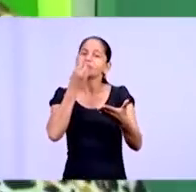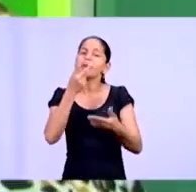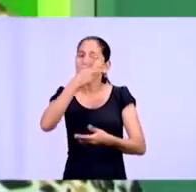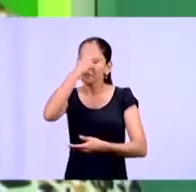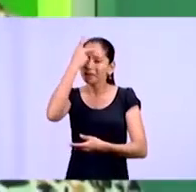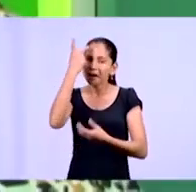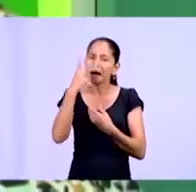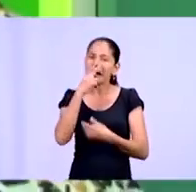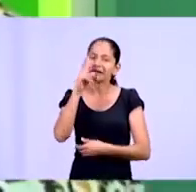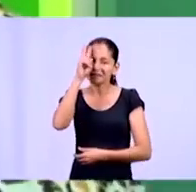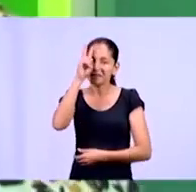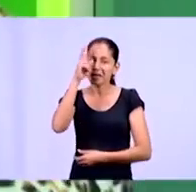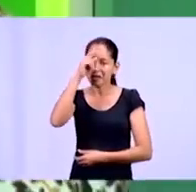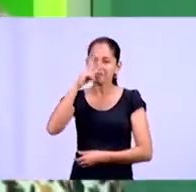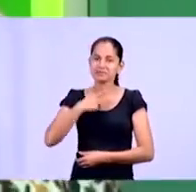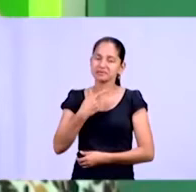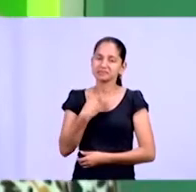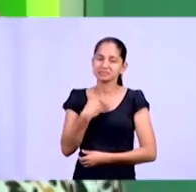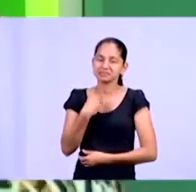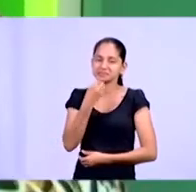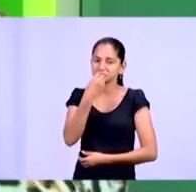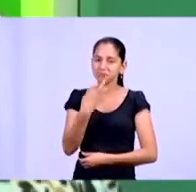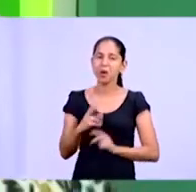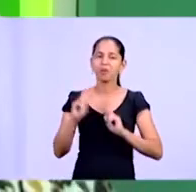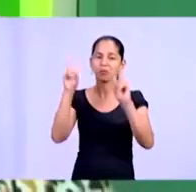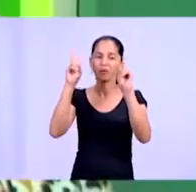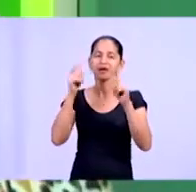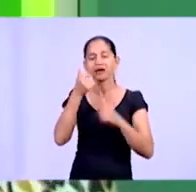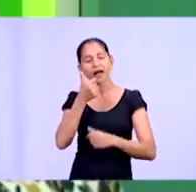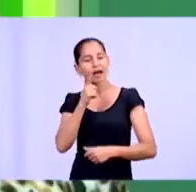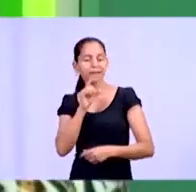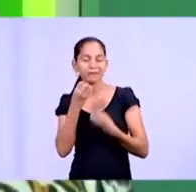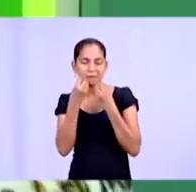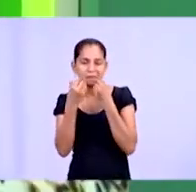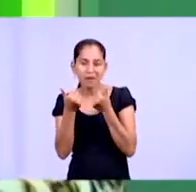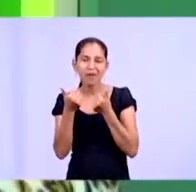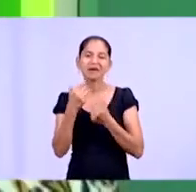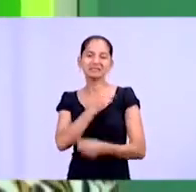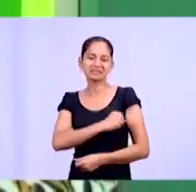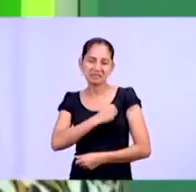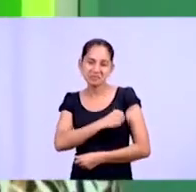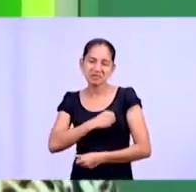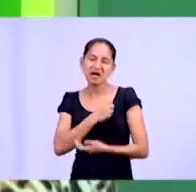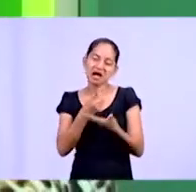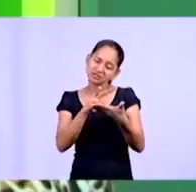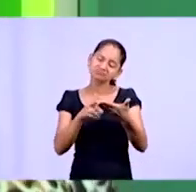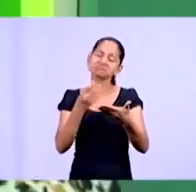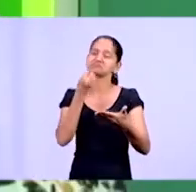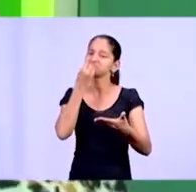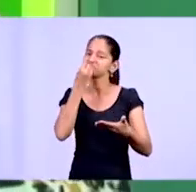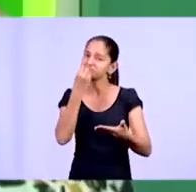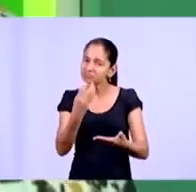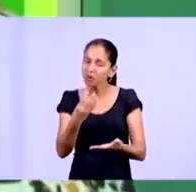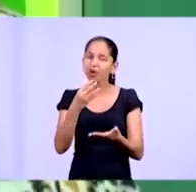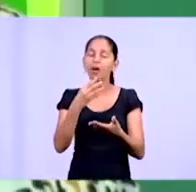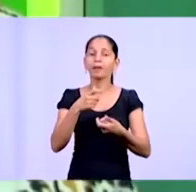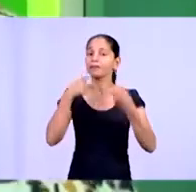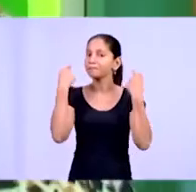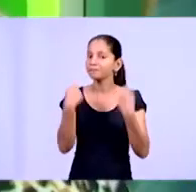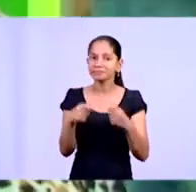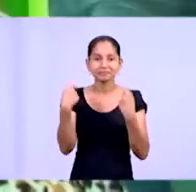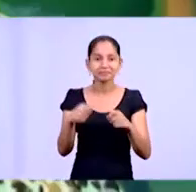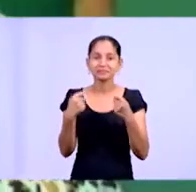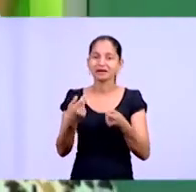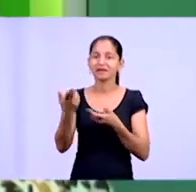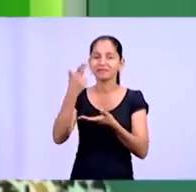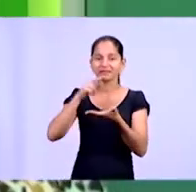alguém lembrou de mim, ou você escrevendo, olha, eu vou escrever para alguém, porque estou com saudade. E a gente sentia saudade, a gente sentia a necessidade de